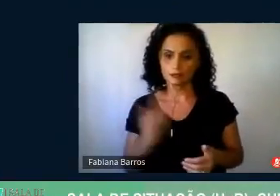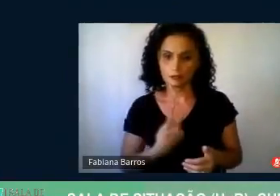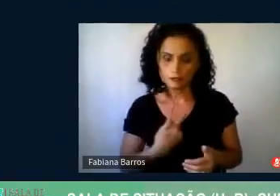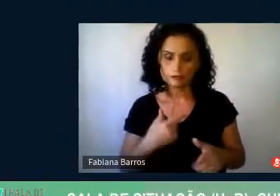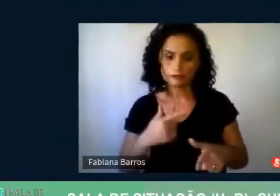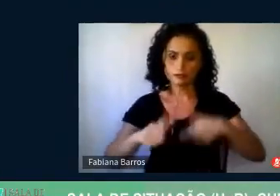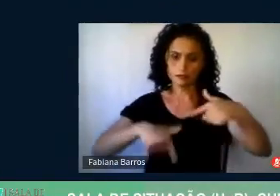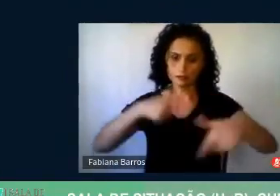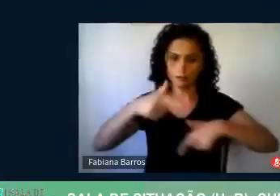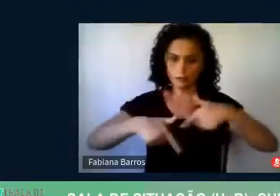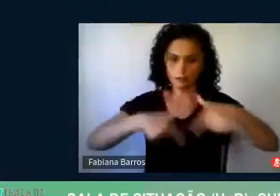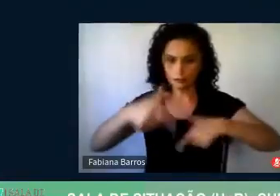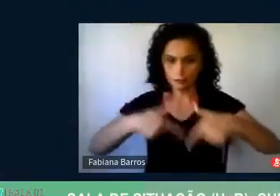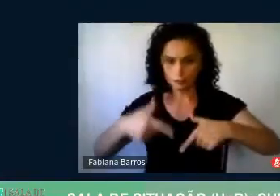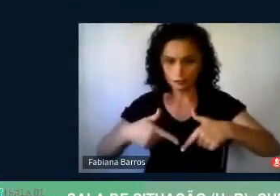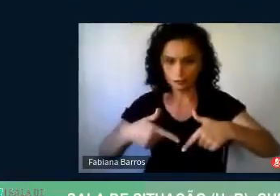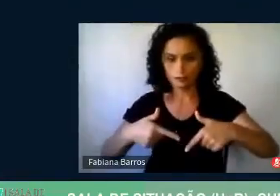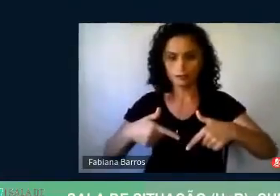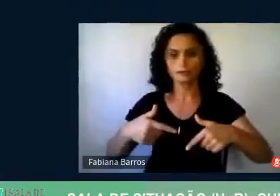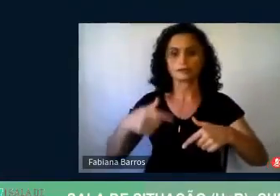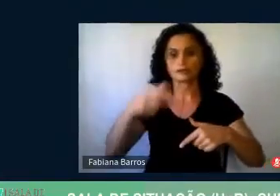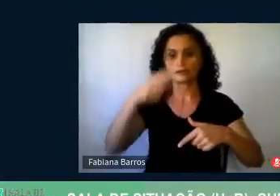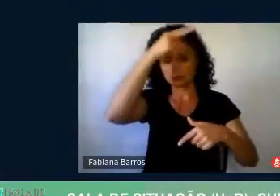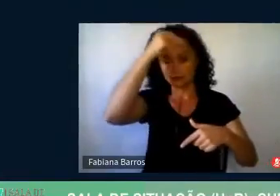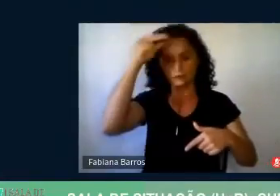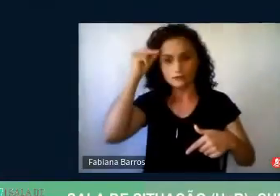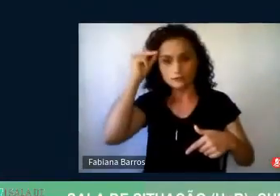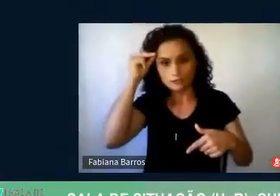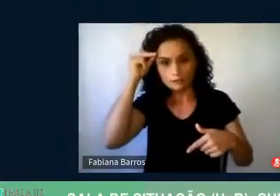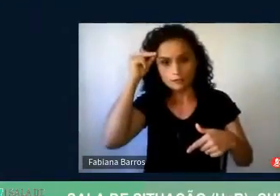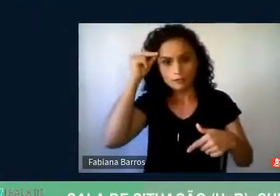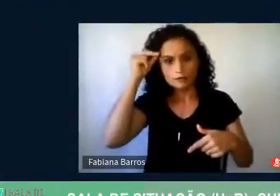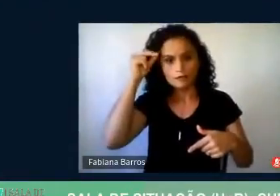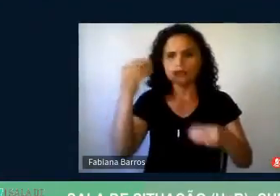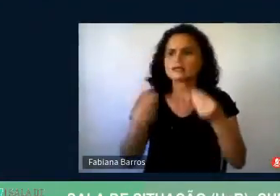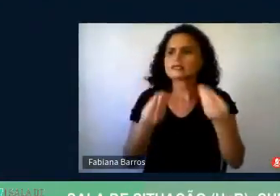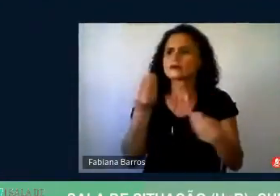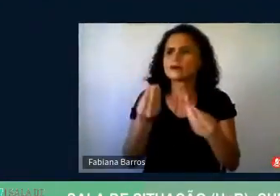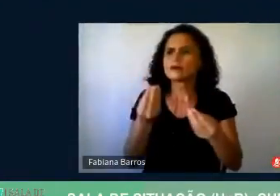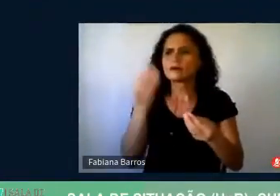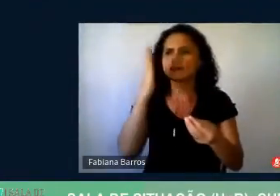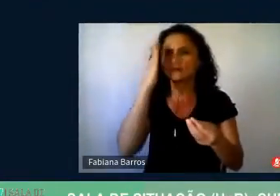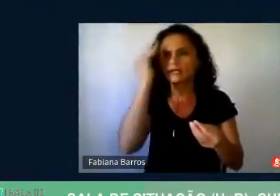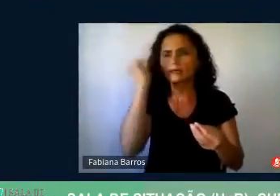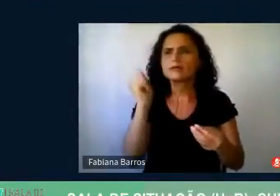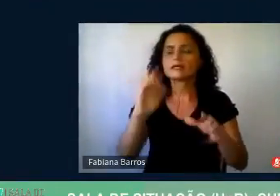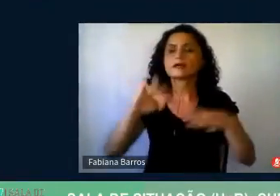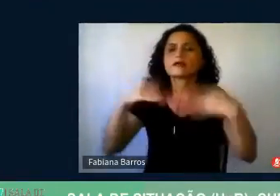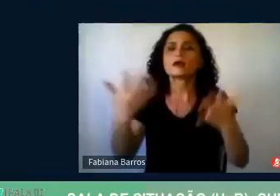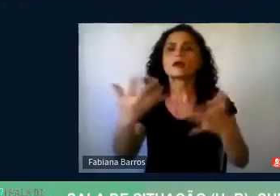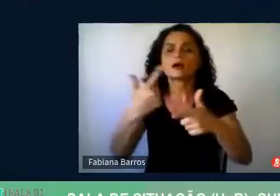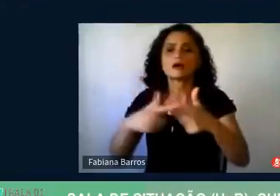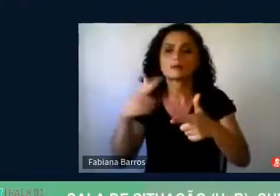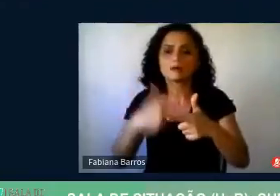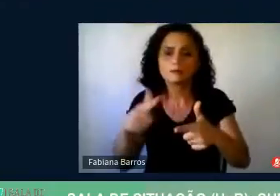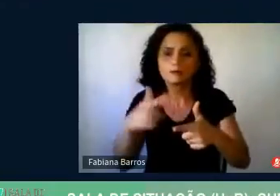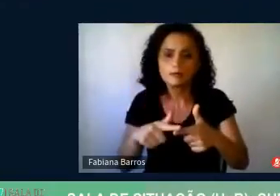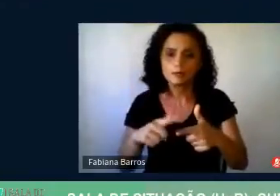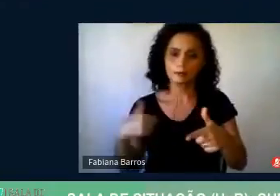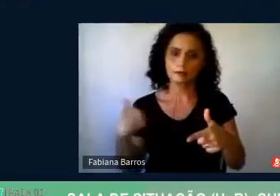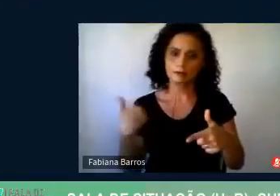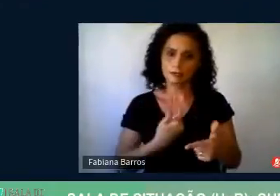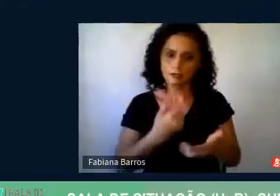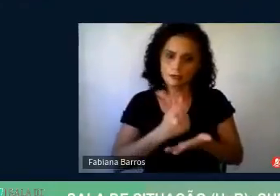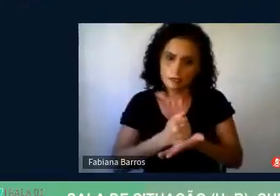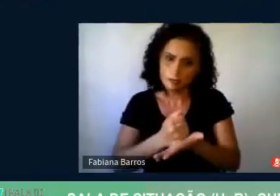próprio município, entender quais os territórios mais vulneráveis. Nós temos trabalhado no suporte para a incorporação de conceitos básicos